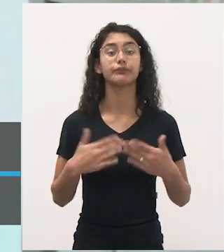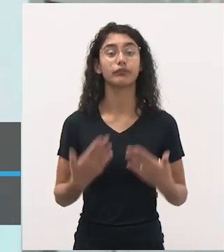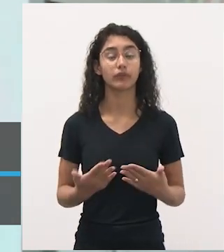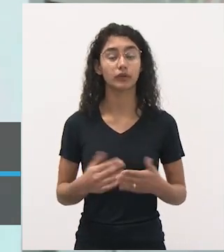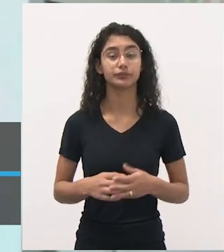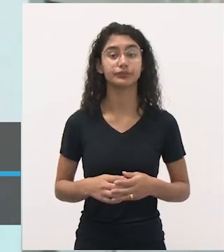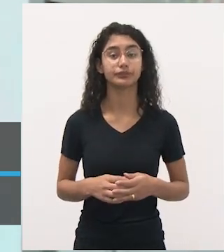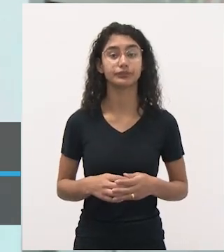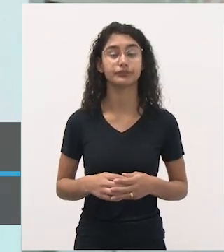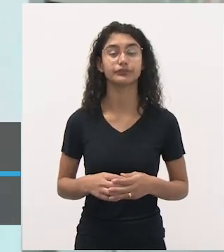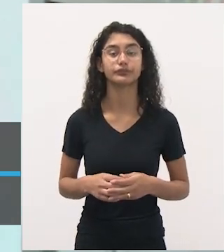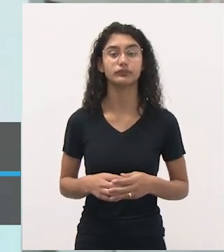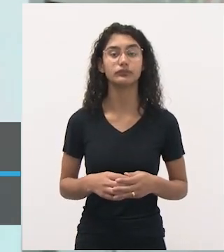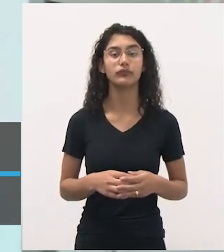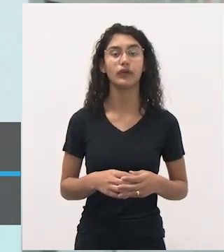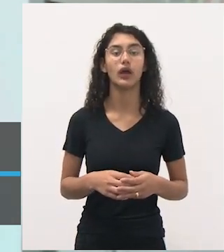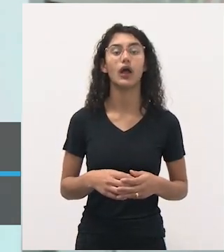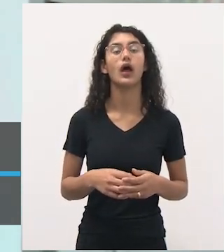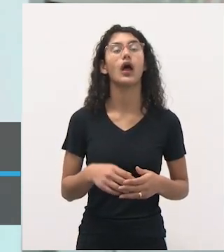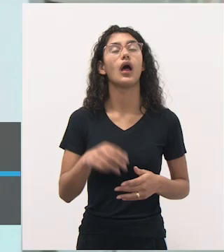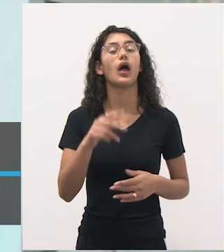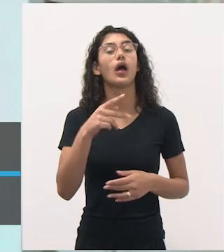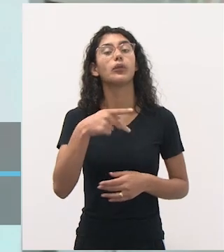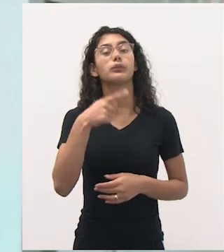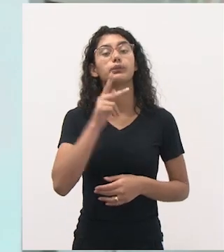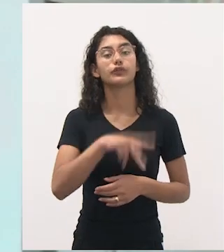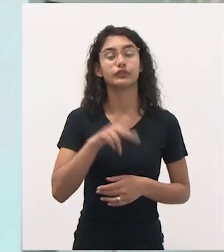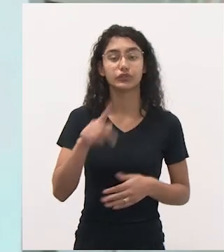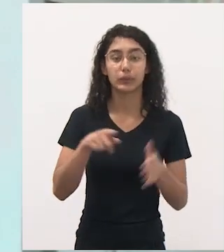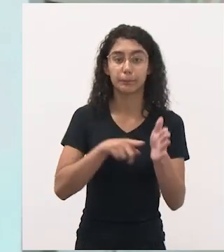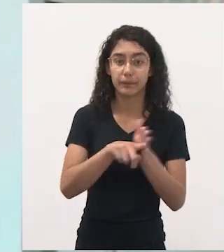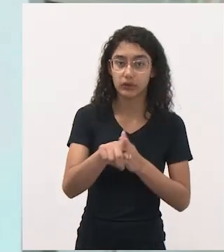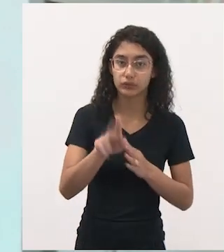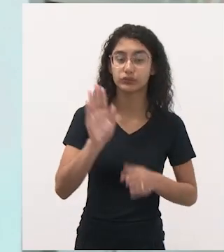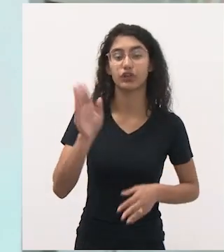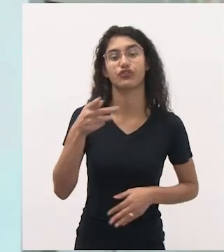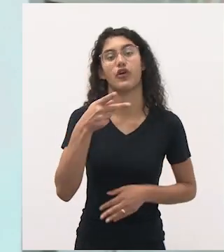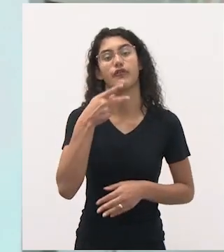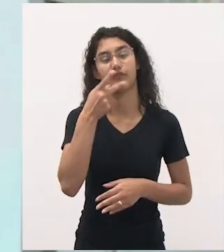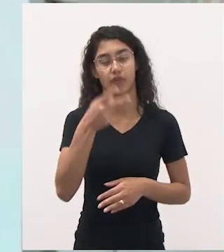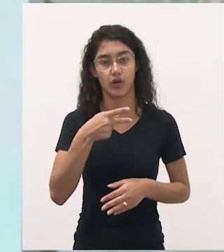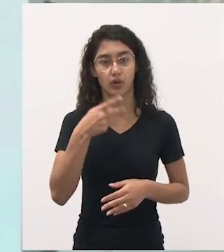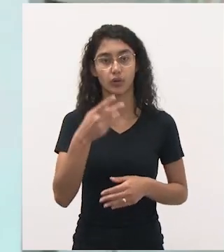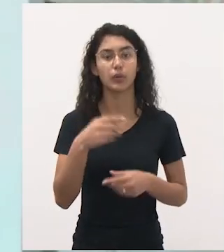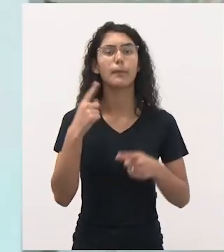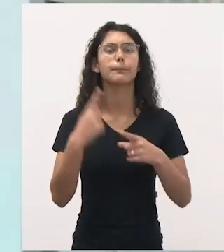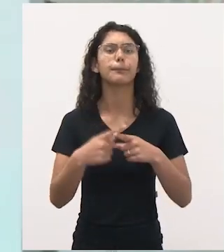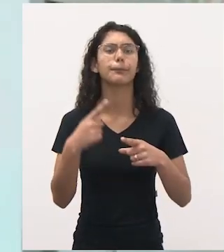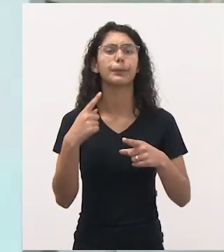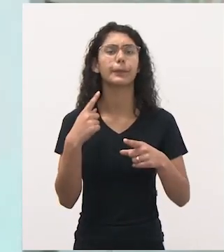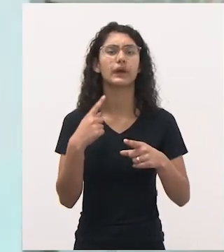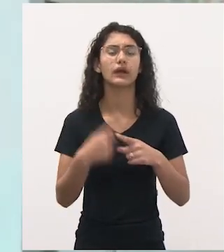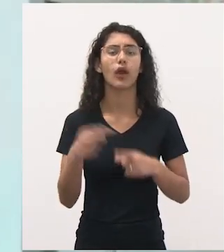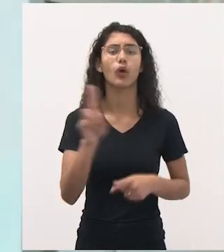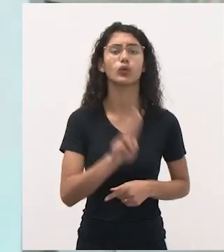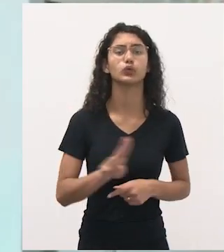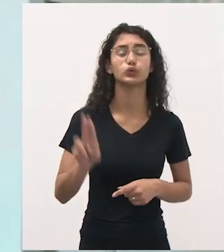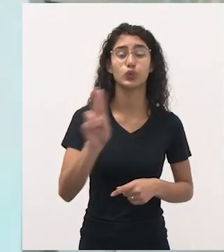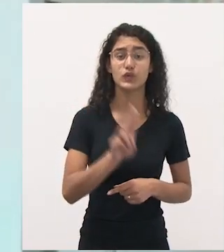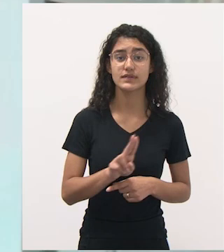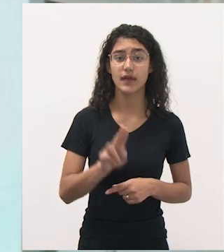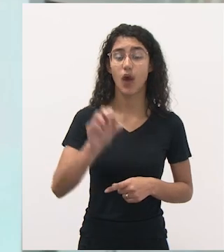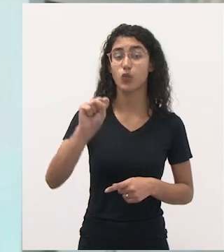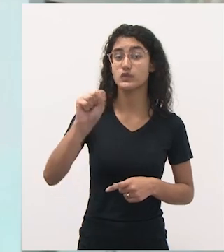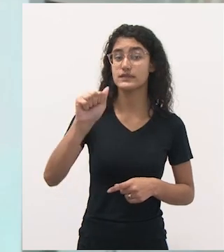a pergunta que a professora Valéria, né, minha xará, trouxe aí para a gente, que é Por que fazer uso do resultado